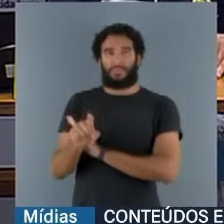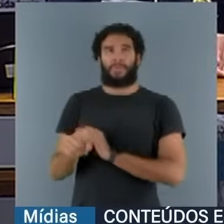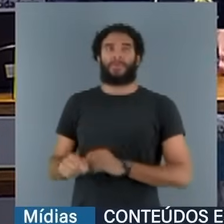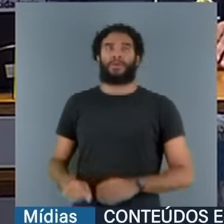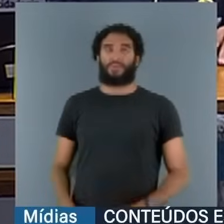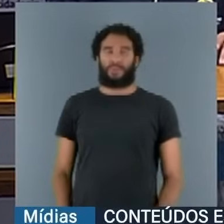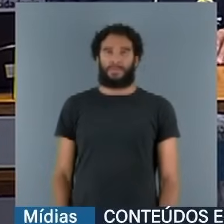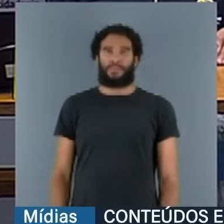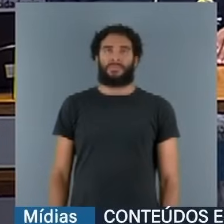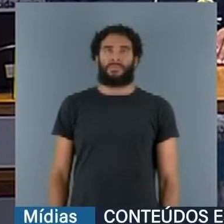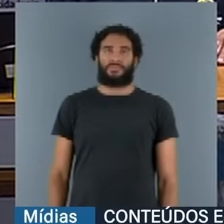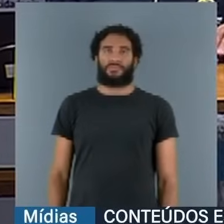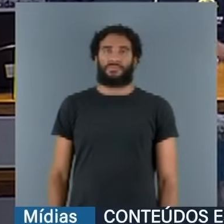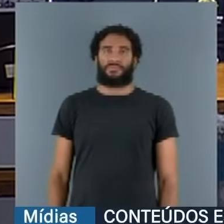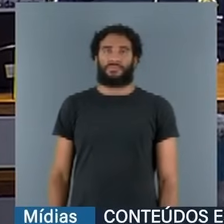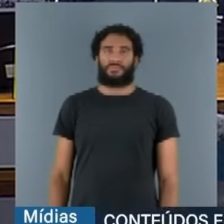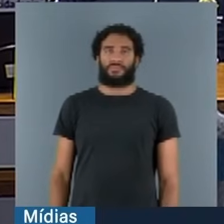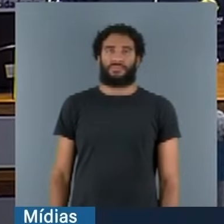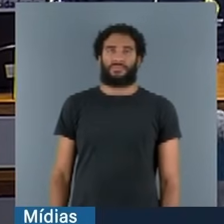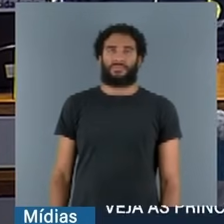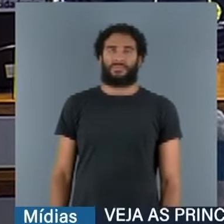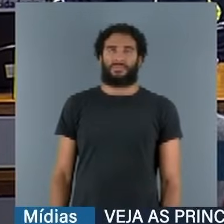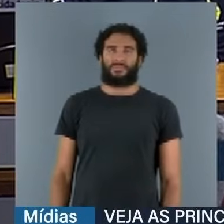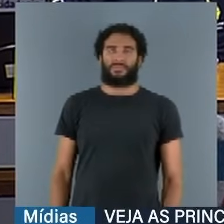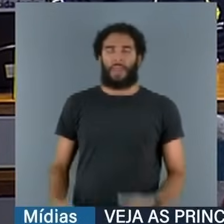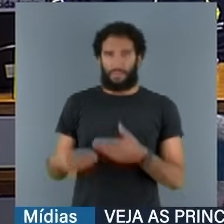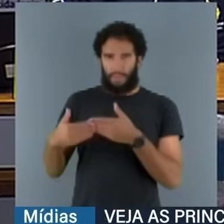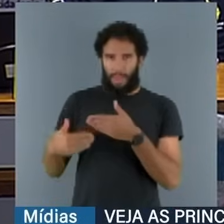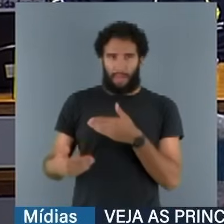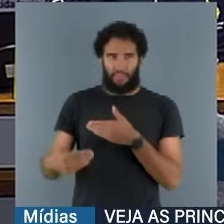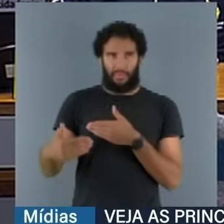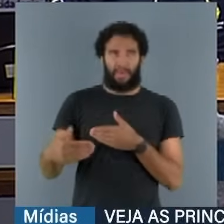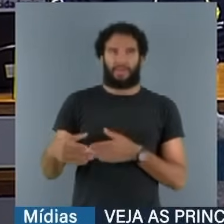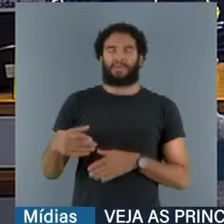aqui. Mais na frente, o senhor vem